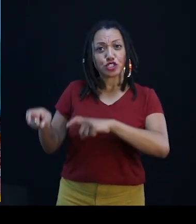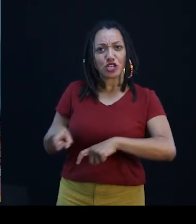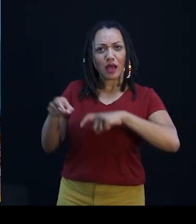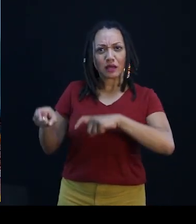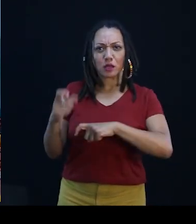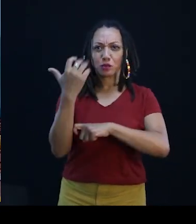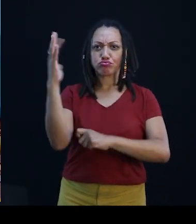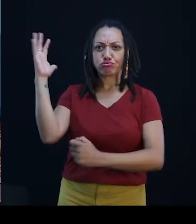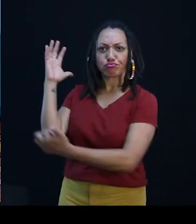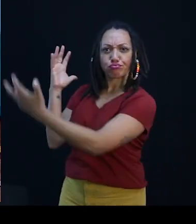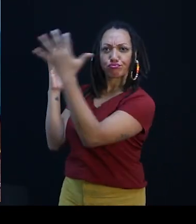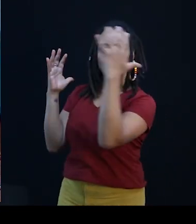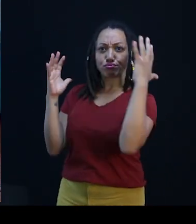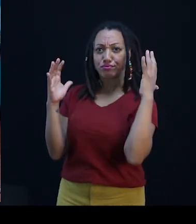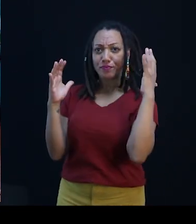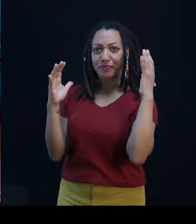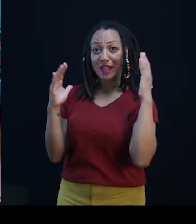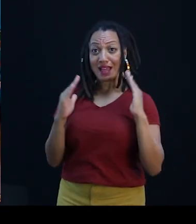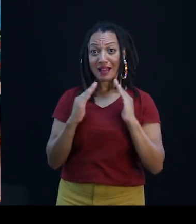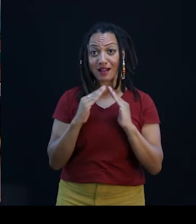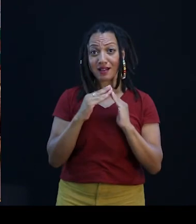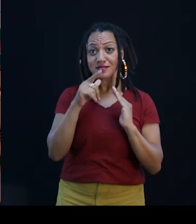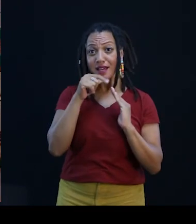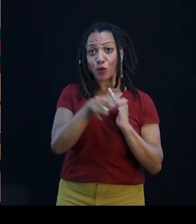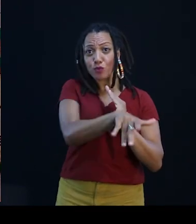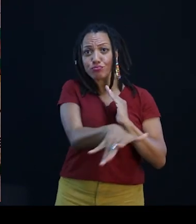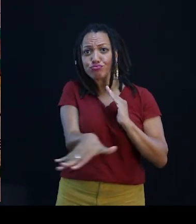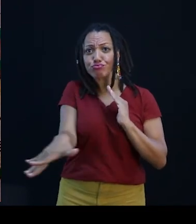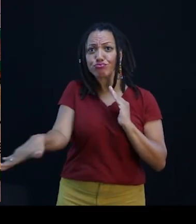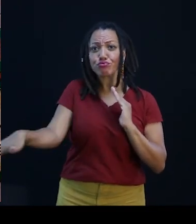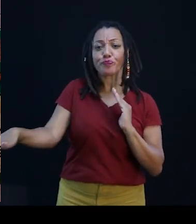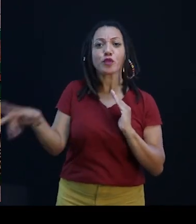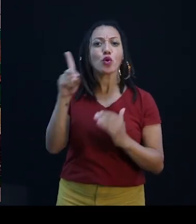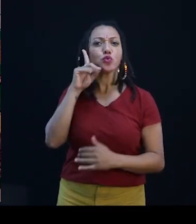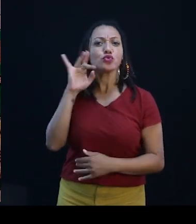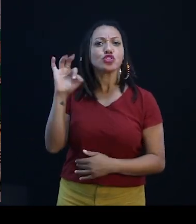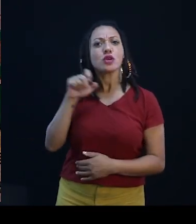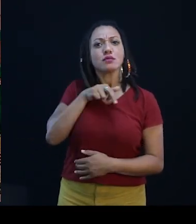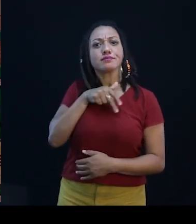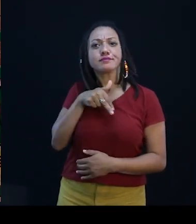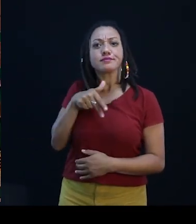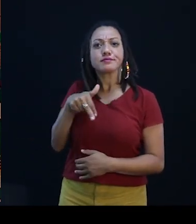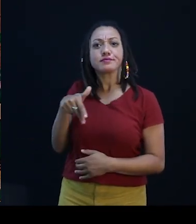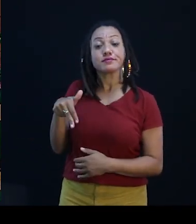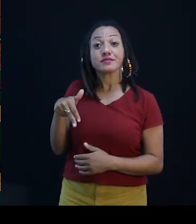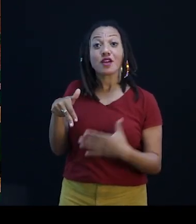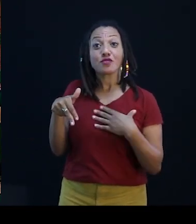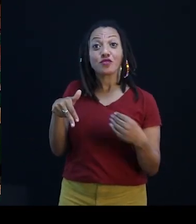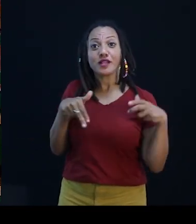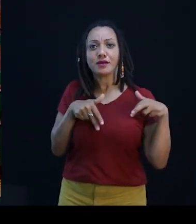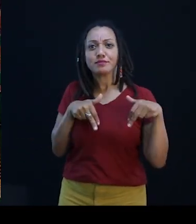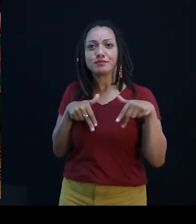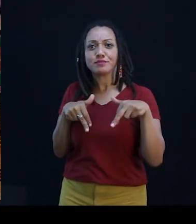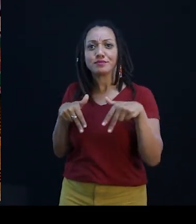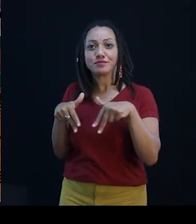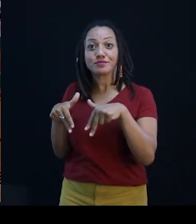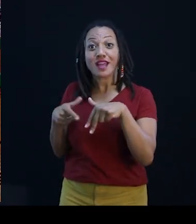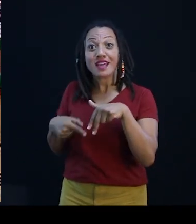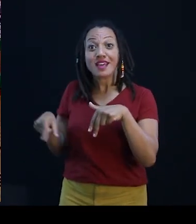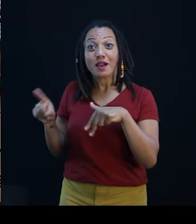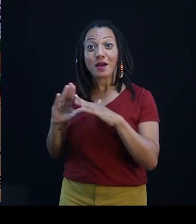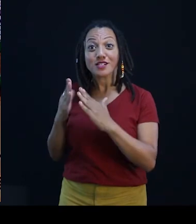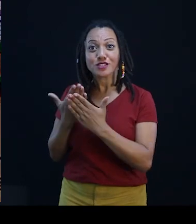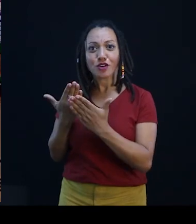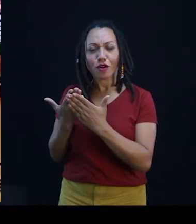do mato. E tem um rio que passa lá embaixo da minha casa. E um dia a gente tava passando pelo rio, eu e minha filha, pra ir pra escola. E